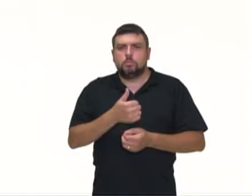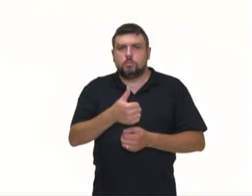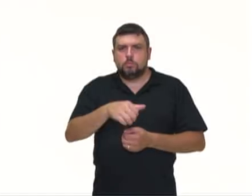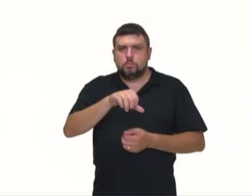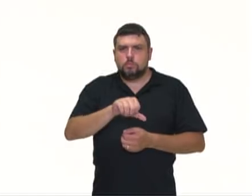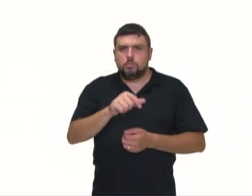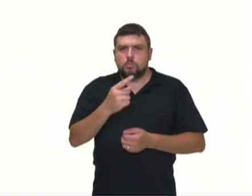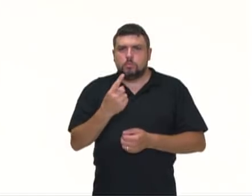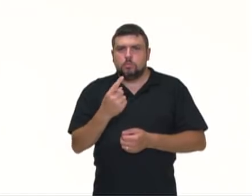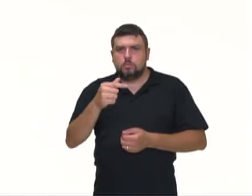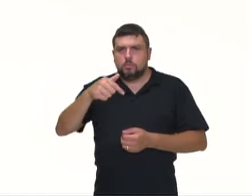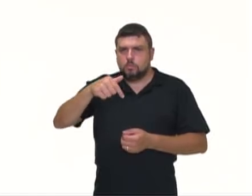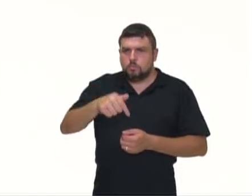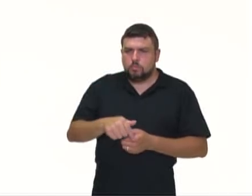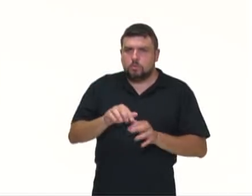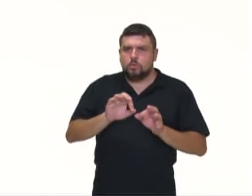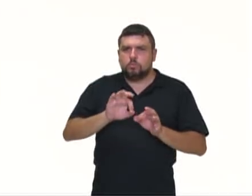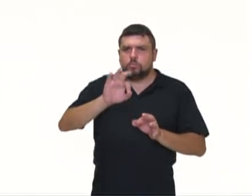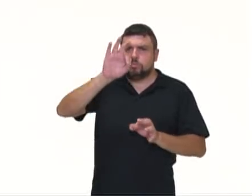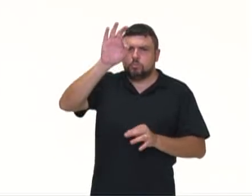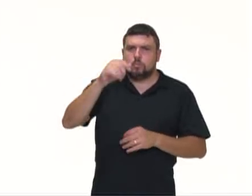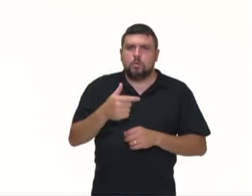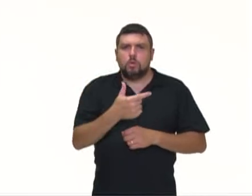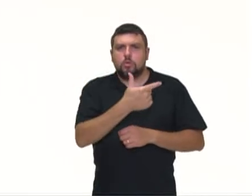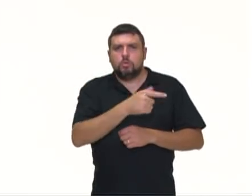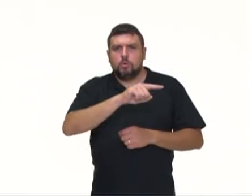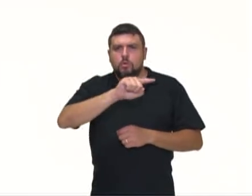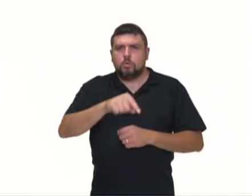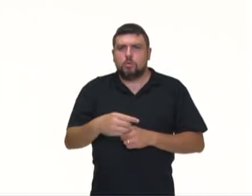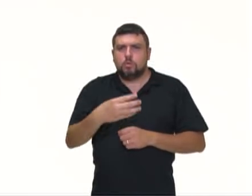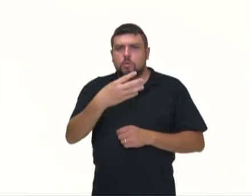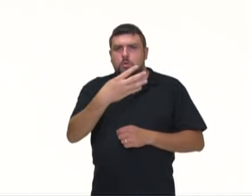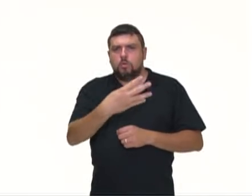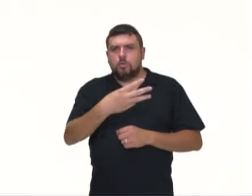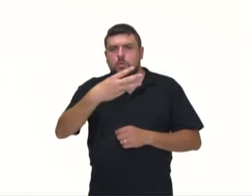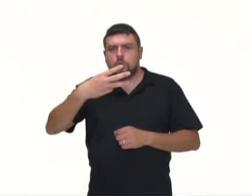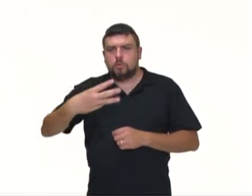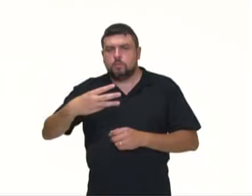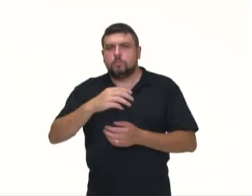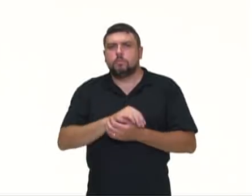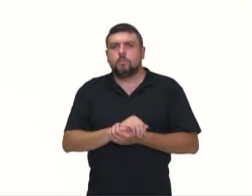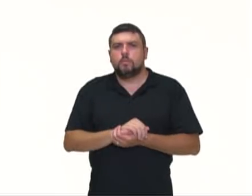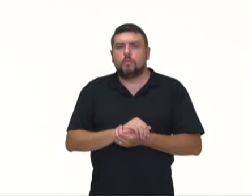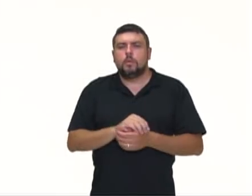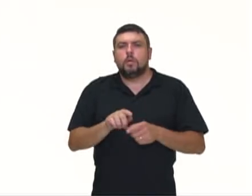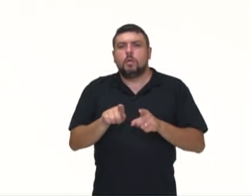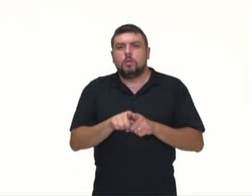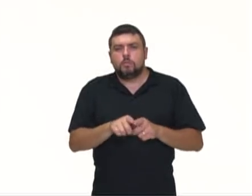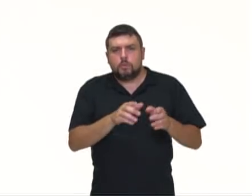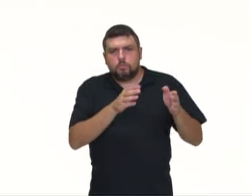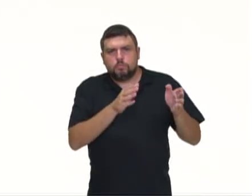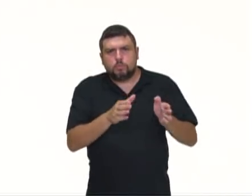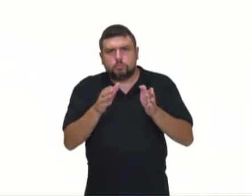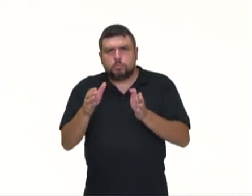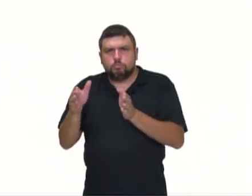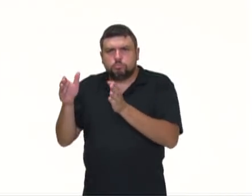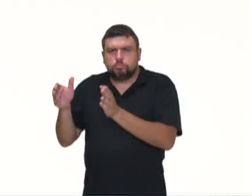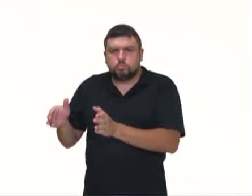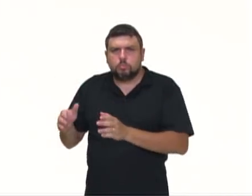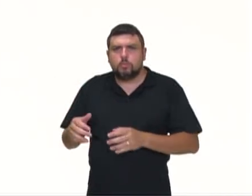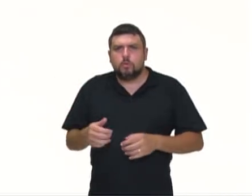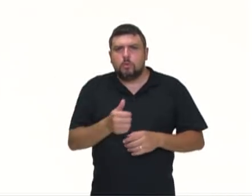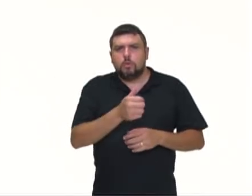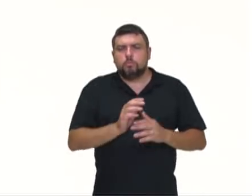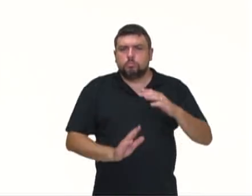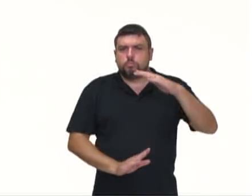altura de 2,43 metros para a rede e os sets iriam até 15 pontos cada